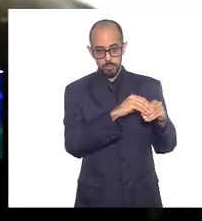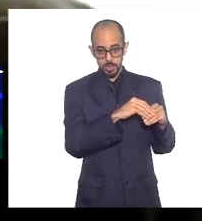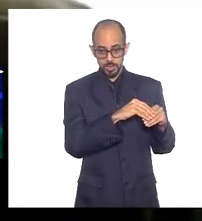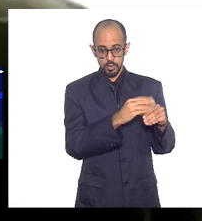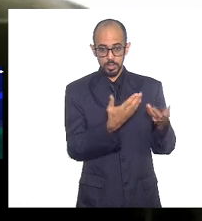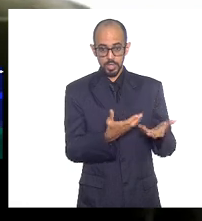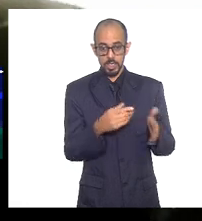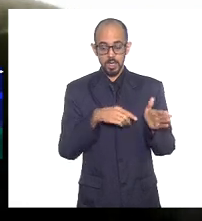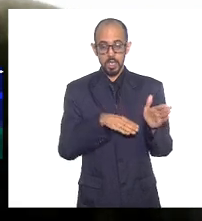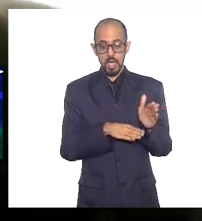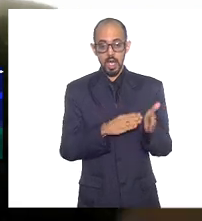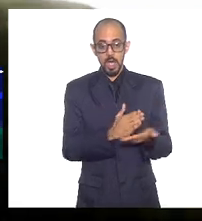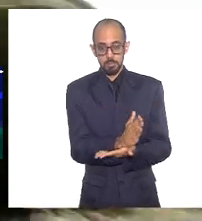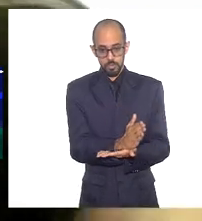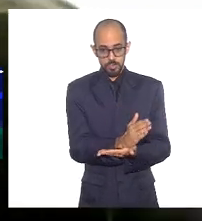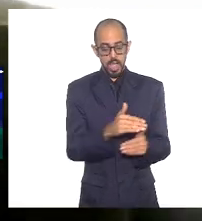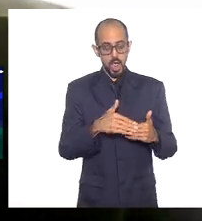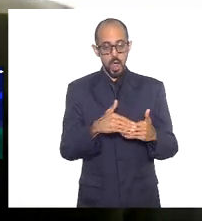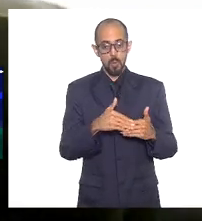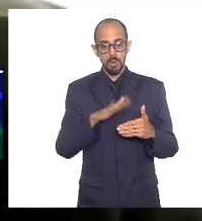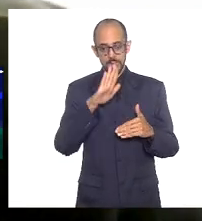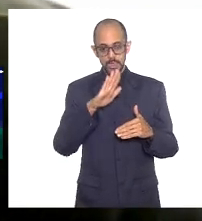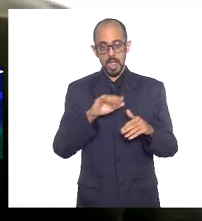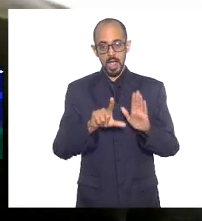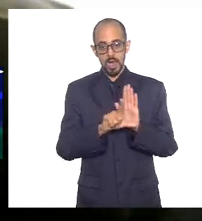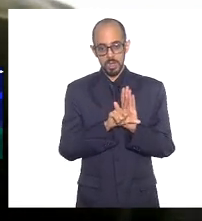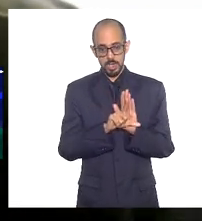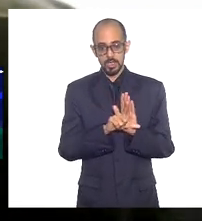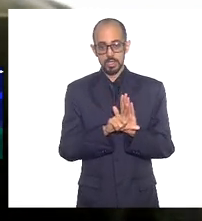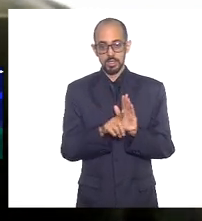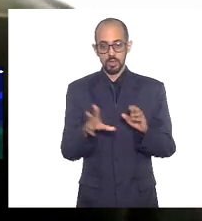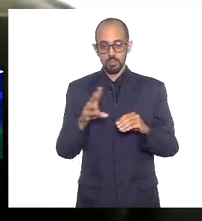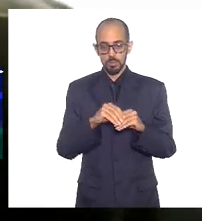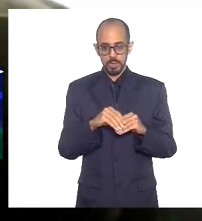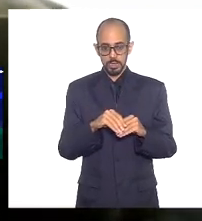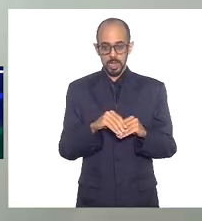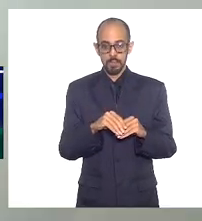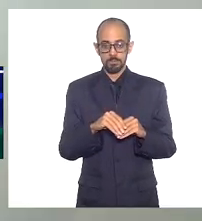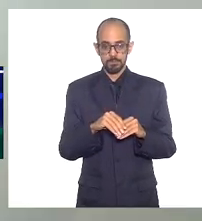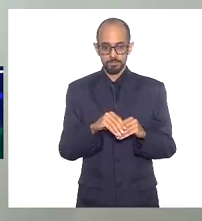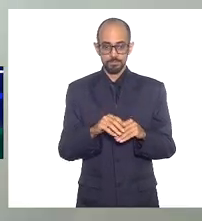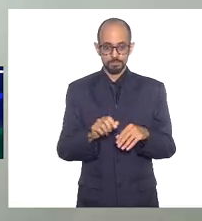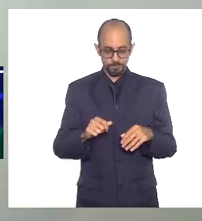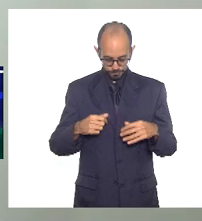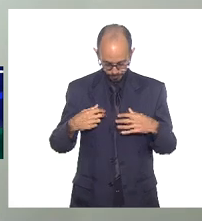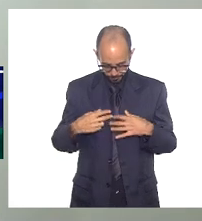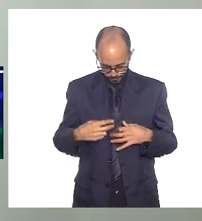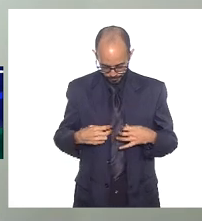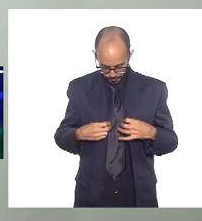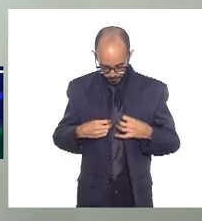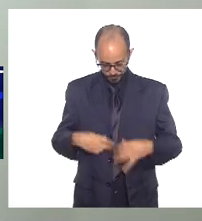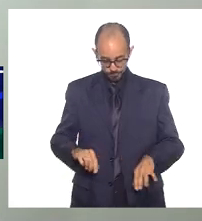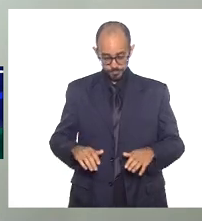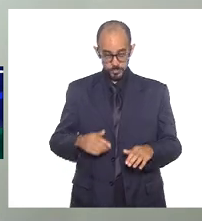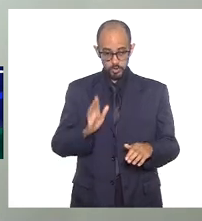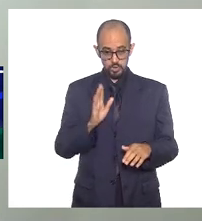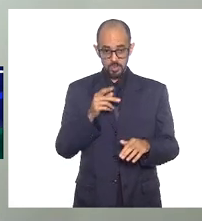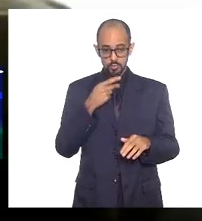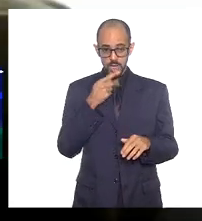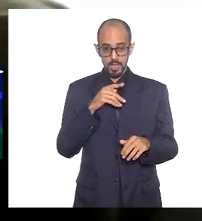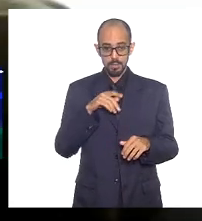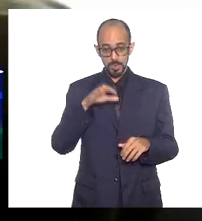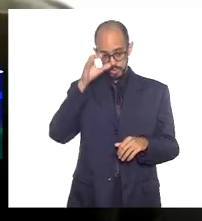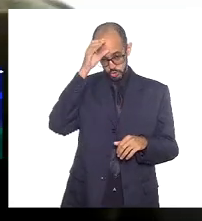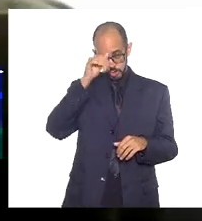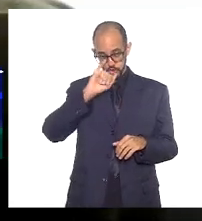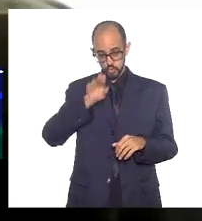ampliar, Tia Ju, ampliar o escopo da O escopo das agressões. E eu já disse para a Tia Ju que